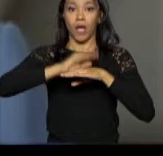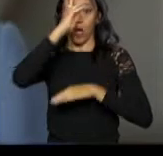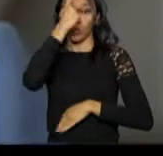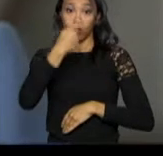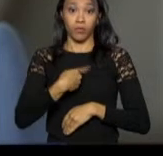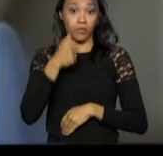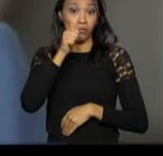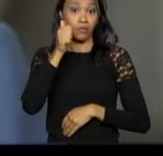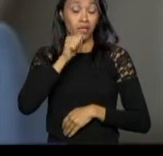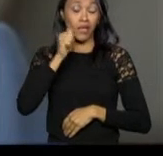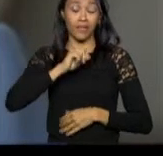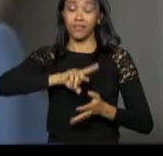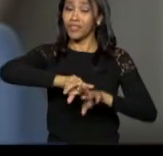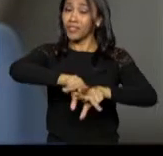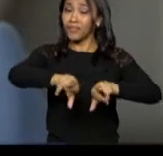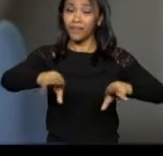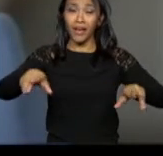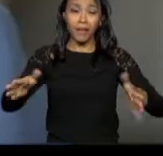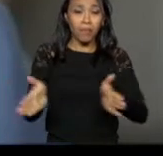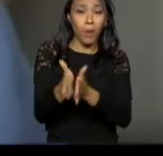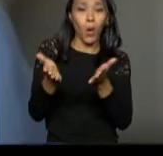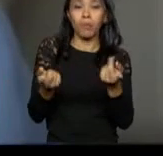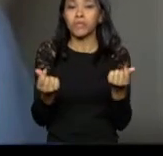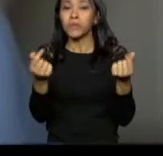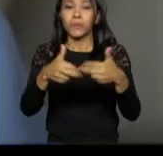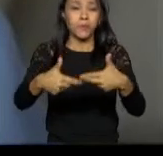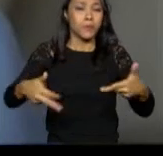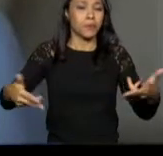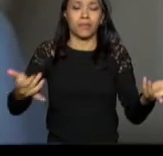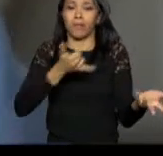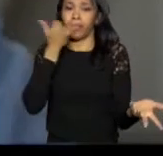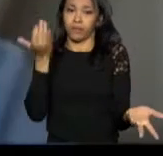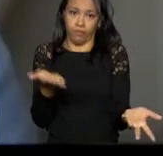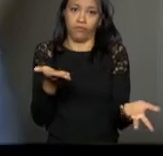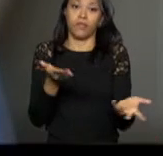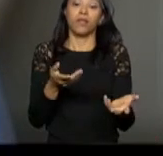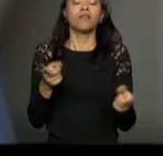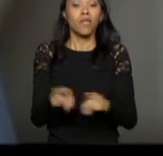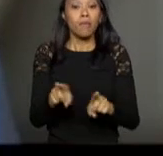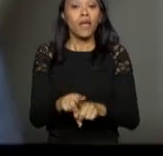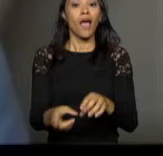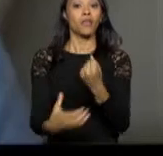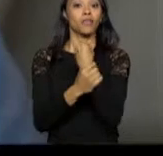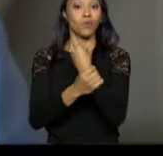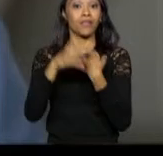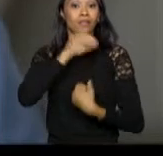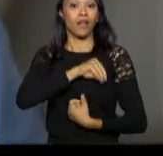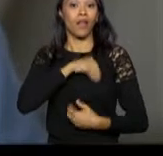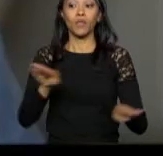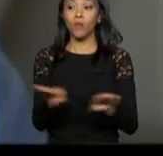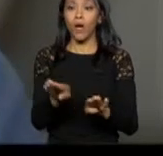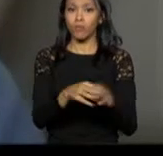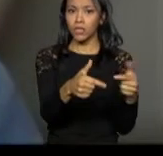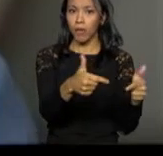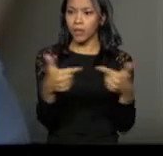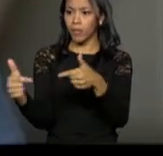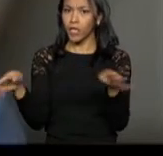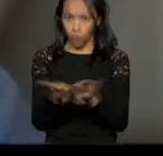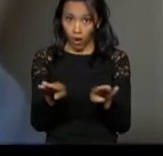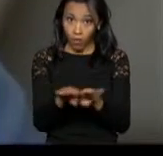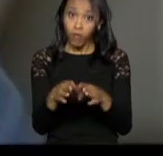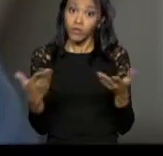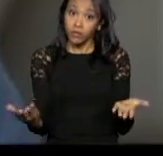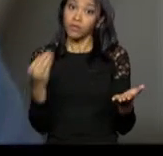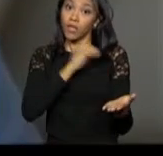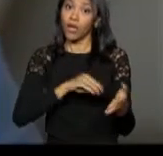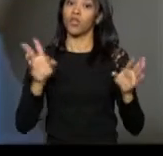mulheres de todas as classes sociais. É preciso garantir salário igual para trabalho igual, feito por